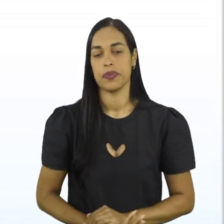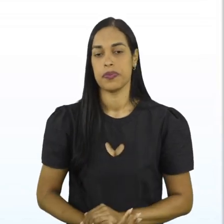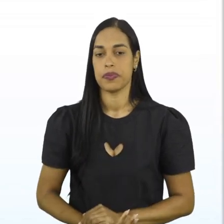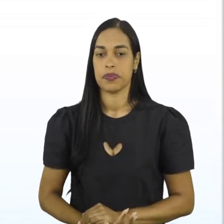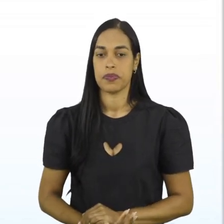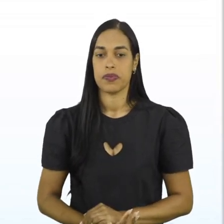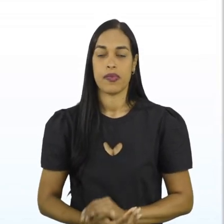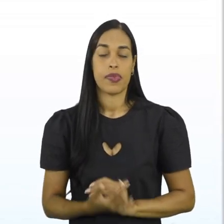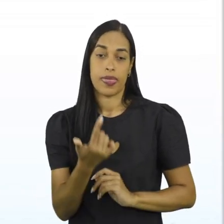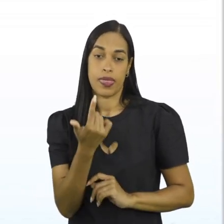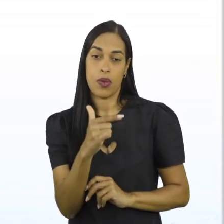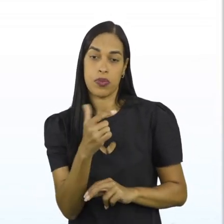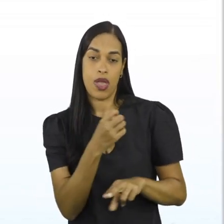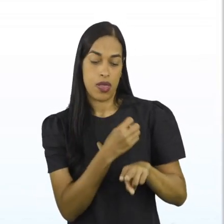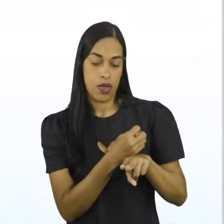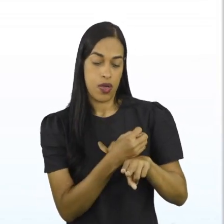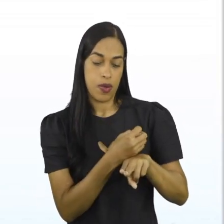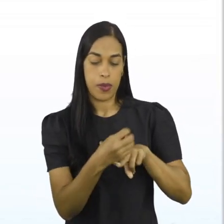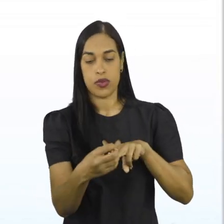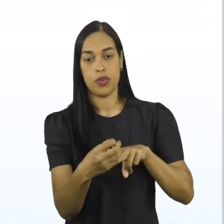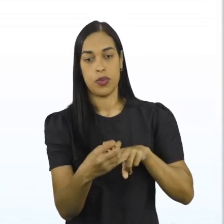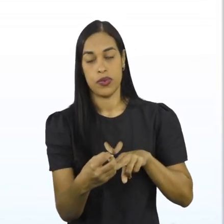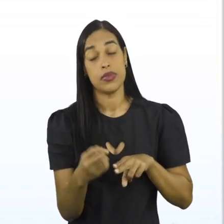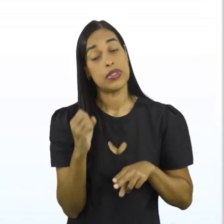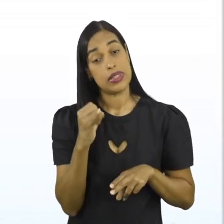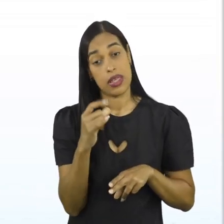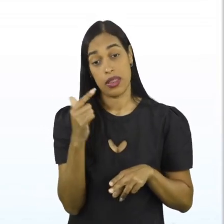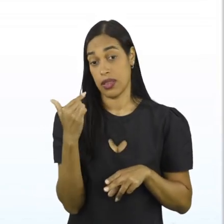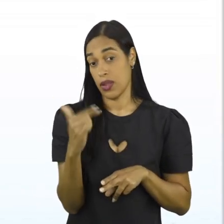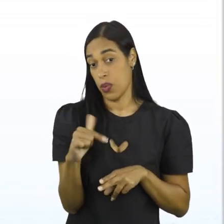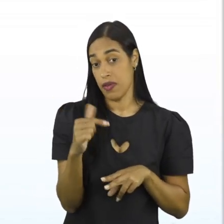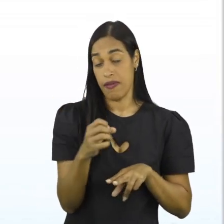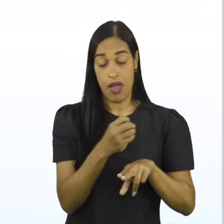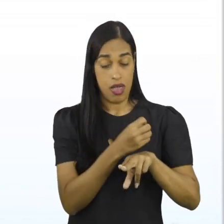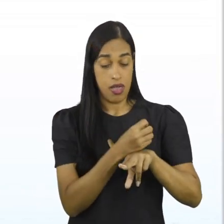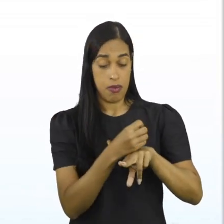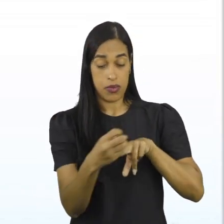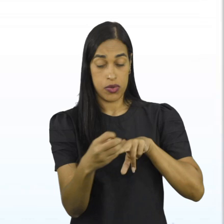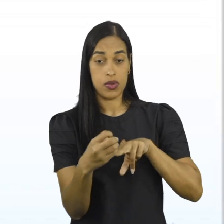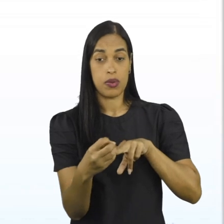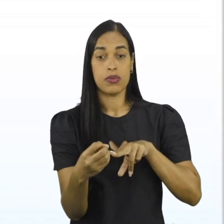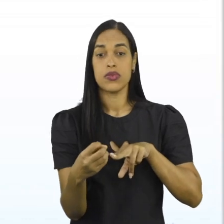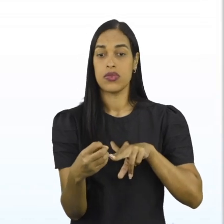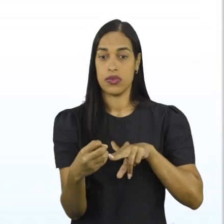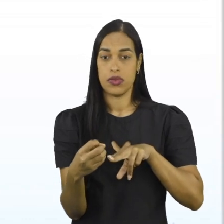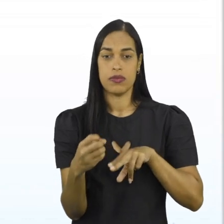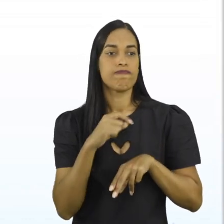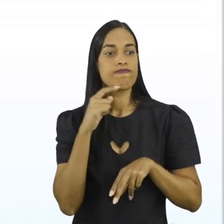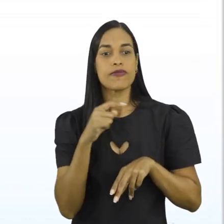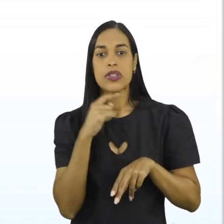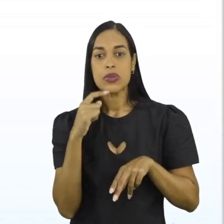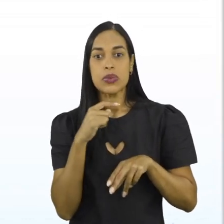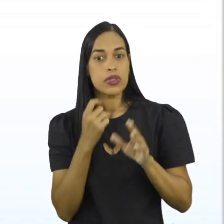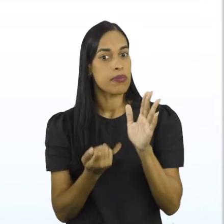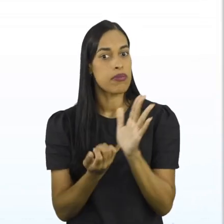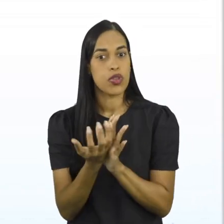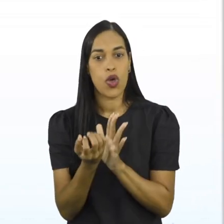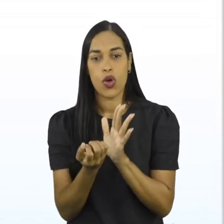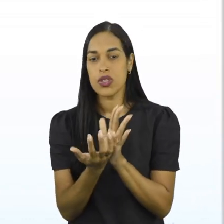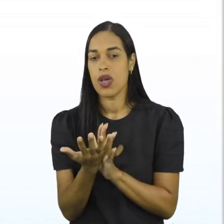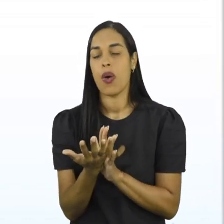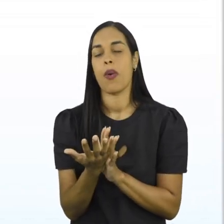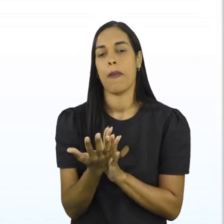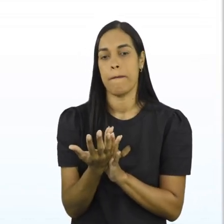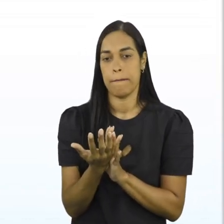Ele não vai apresentar ribossomos. Aí, se ele não apresenta ribossomos, ele não vai conseguir produzir proteína, porque sem ribossomo não